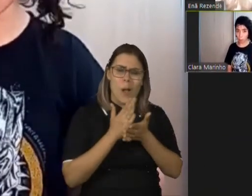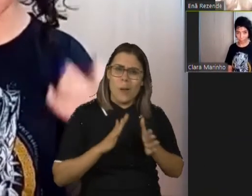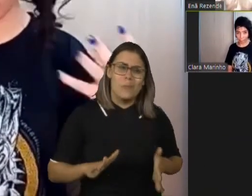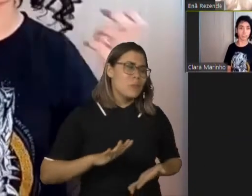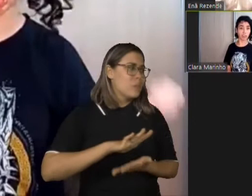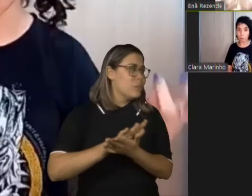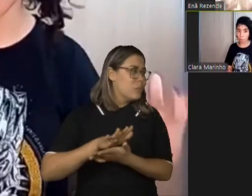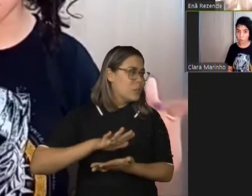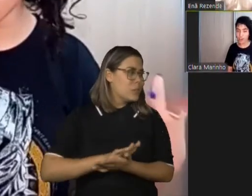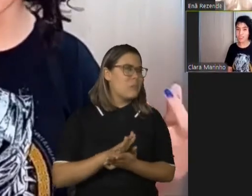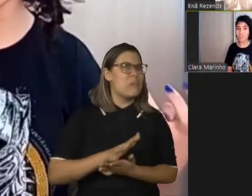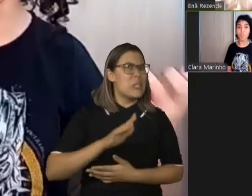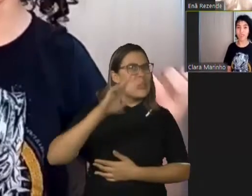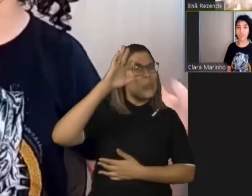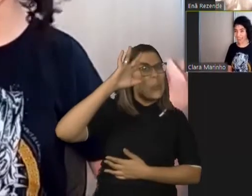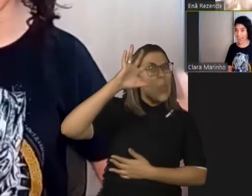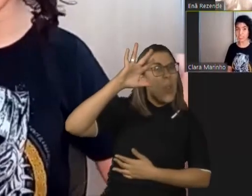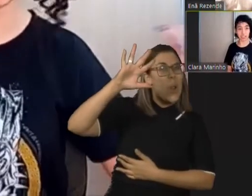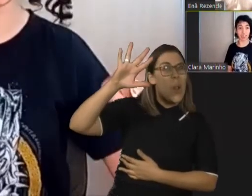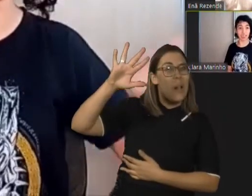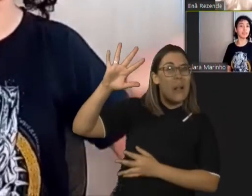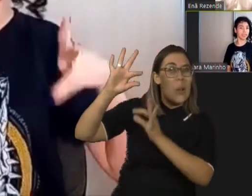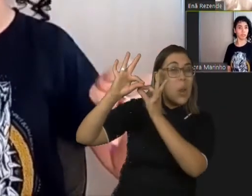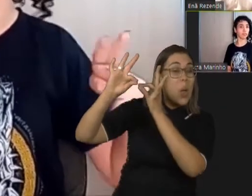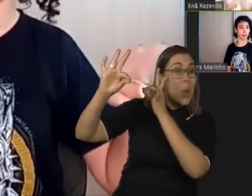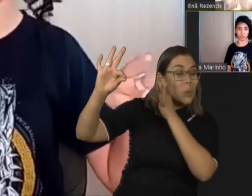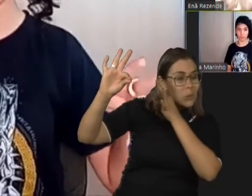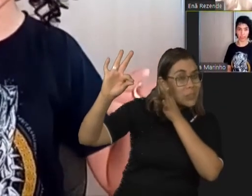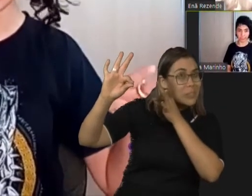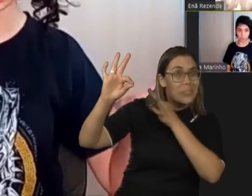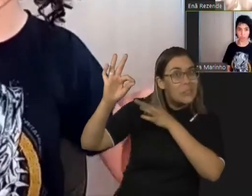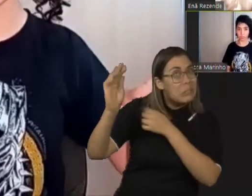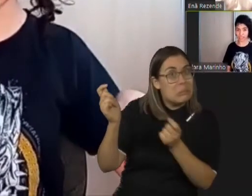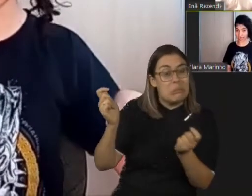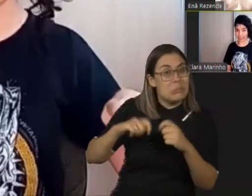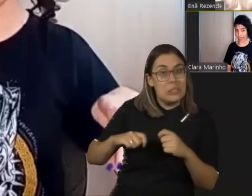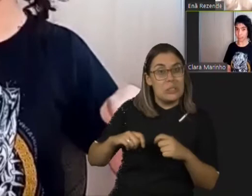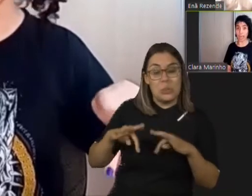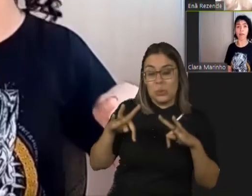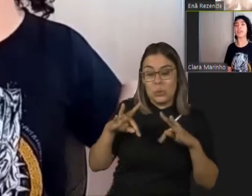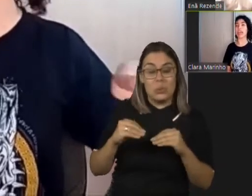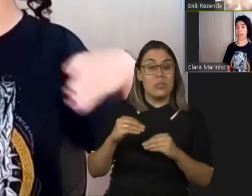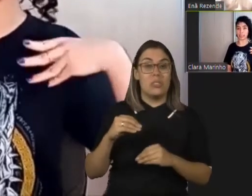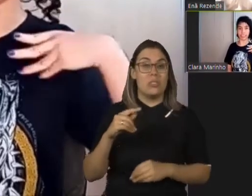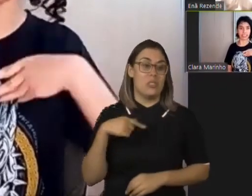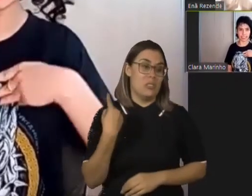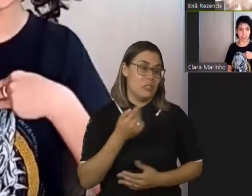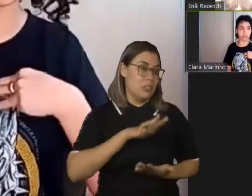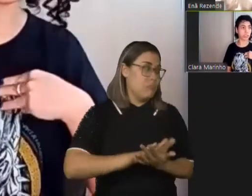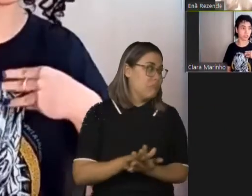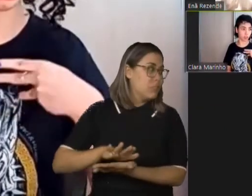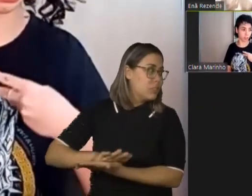acho tópico. Porque todos nós temos preconceito engajados, né? As